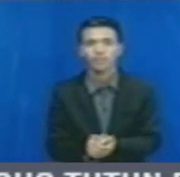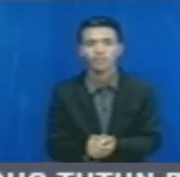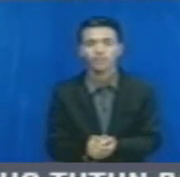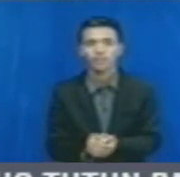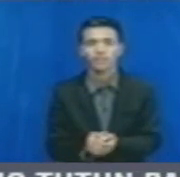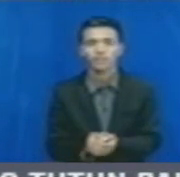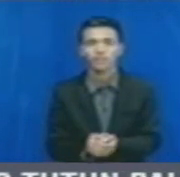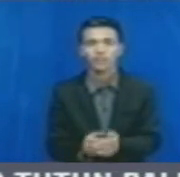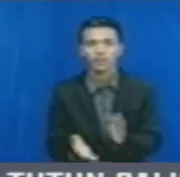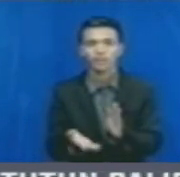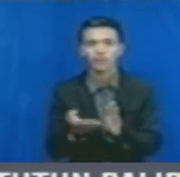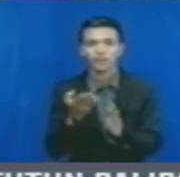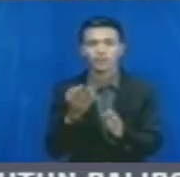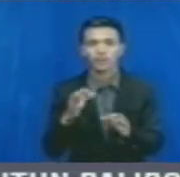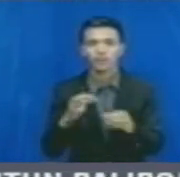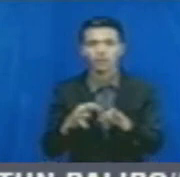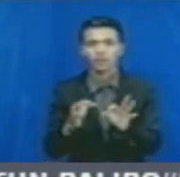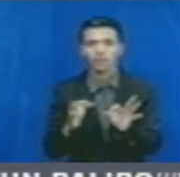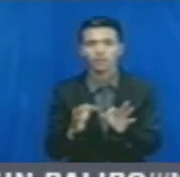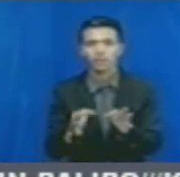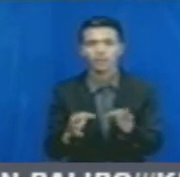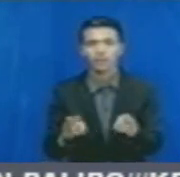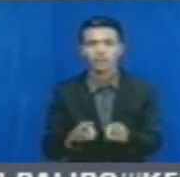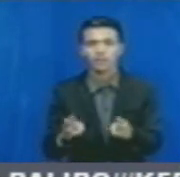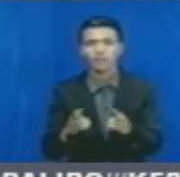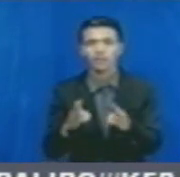sai, então, a parte da estrada, ainda